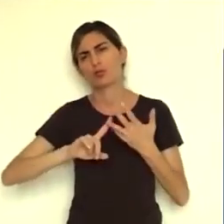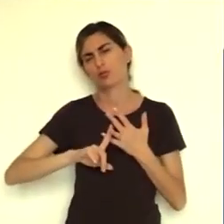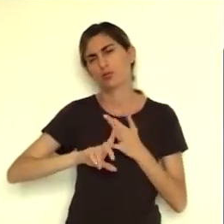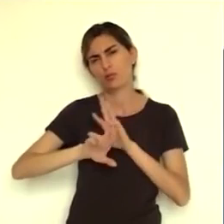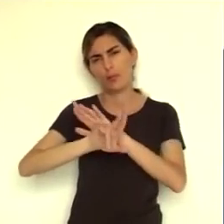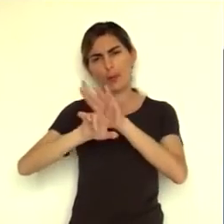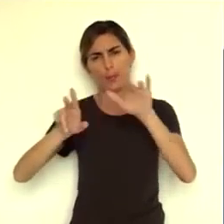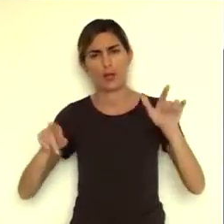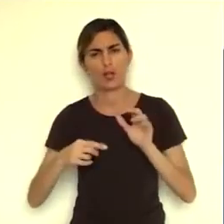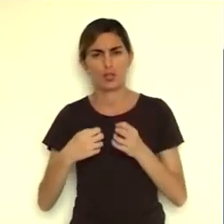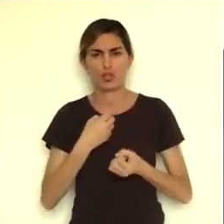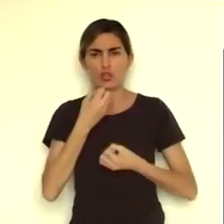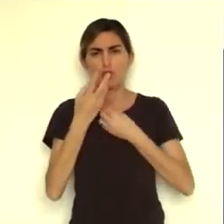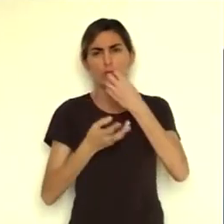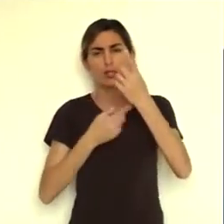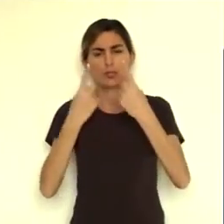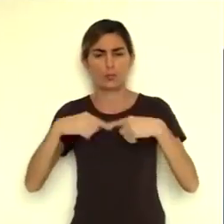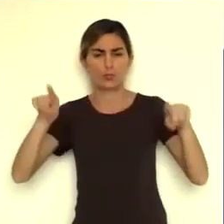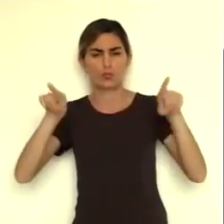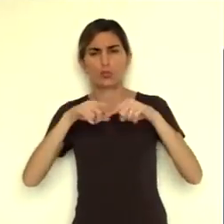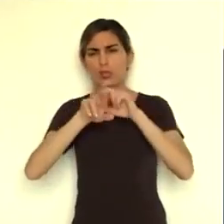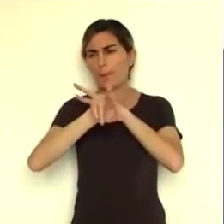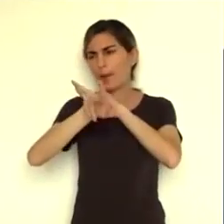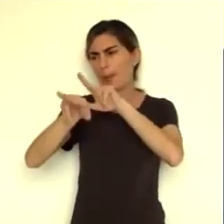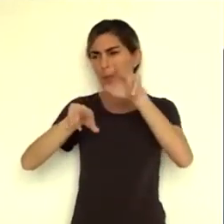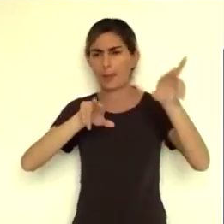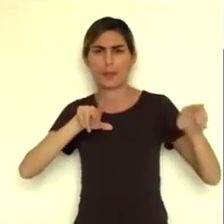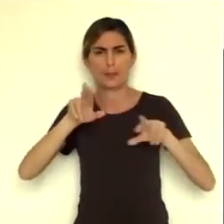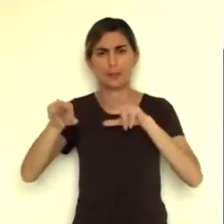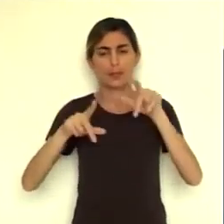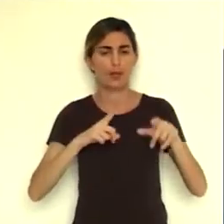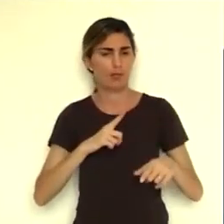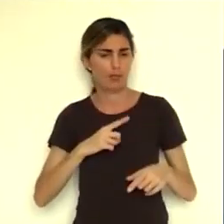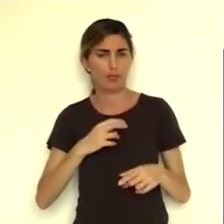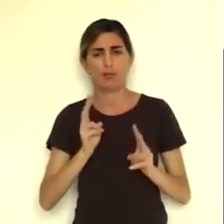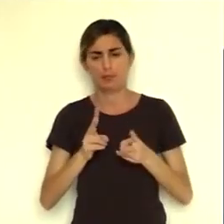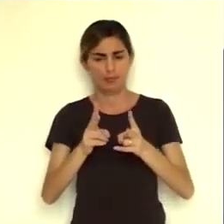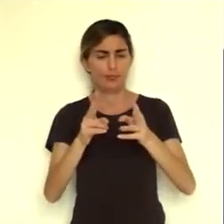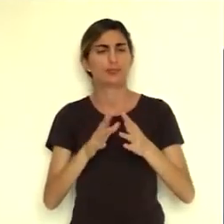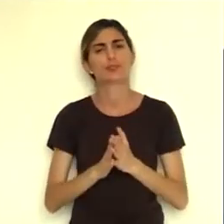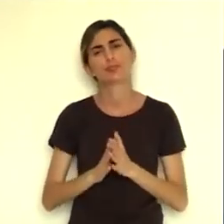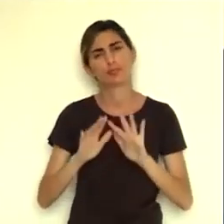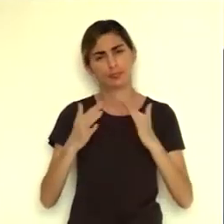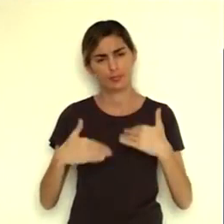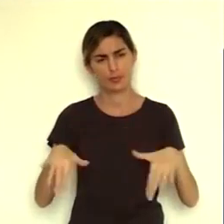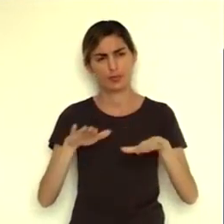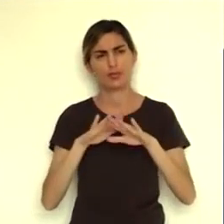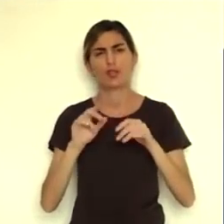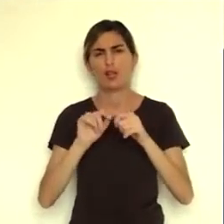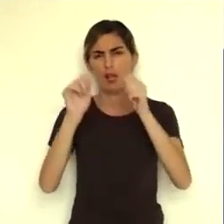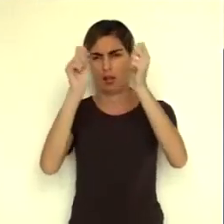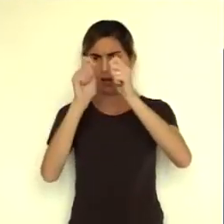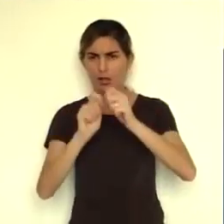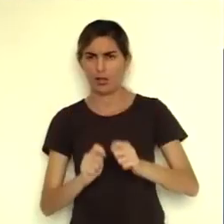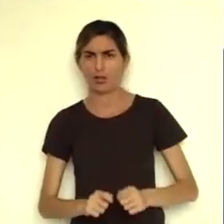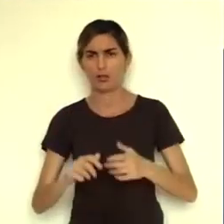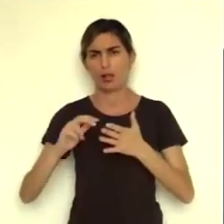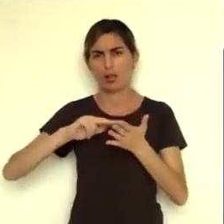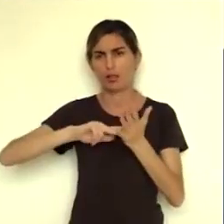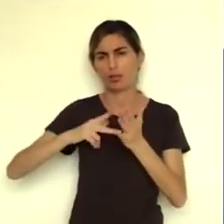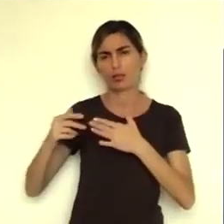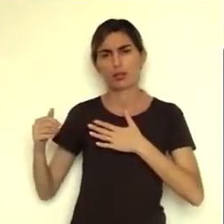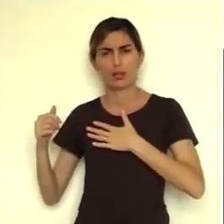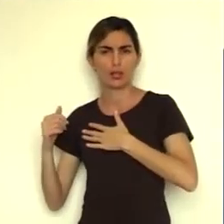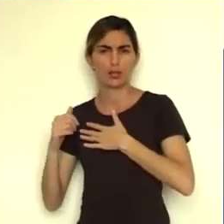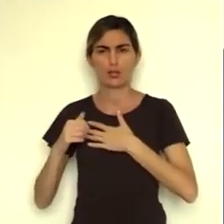são expressões musicais mais diversificadas, mas que estão presentes ali, né, nessa composição artística.